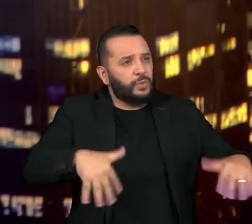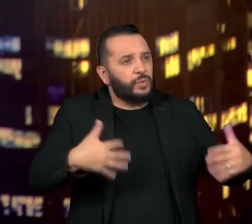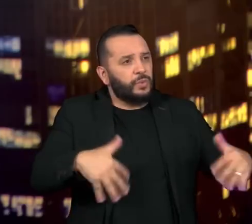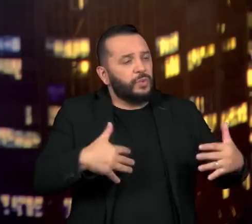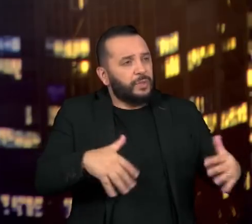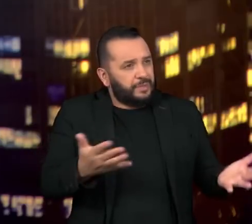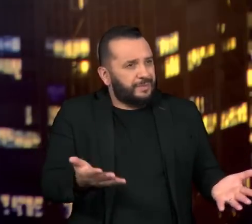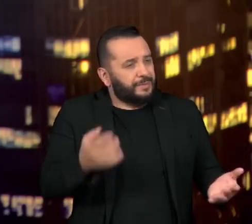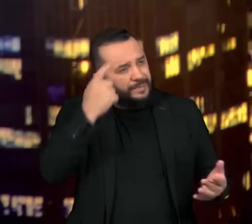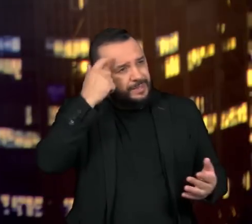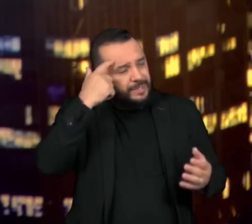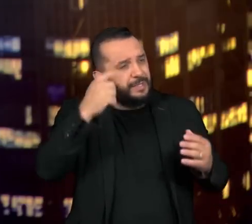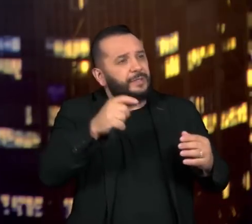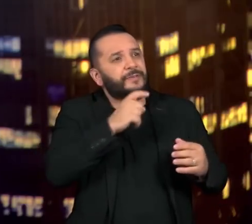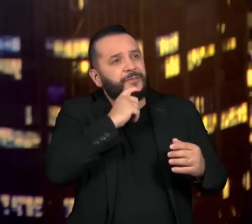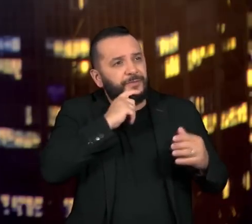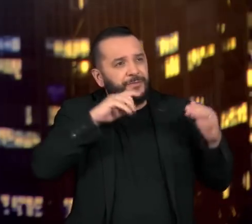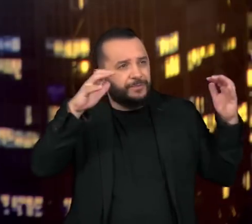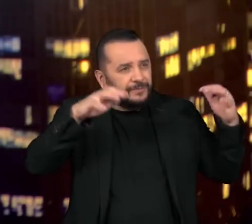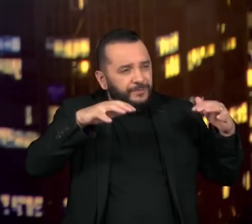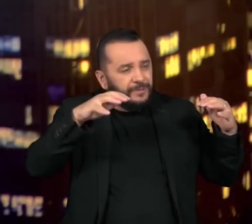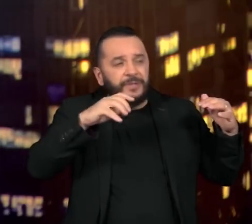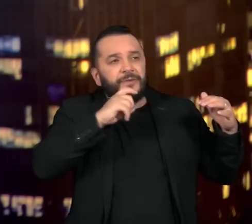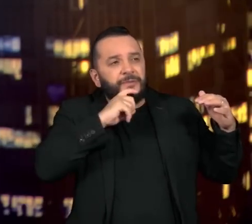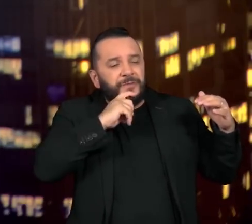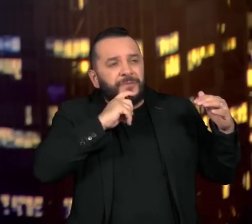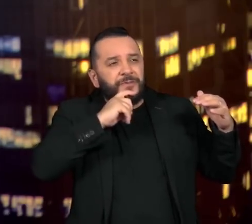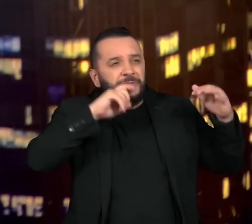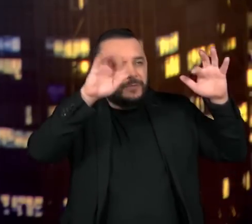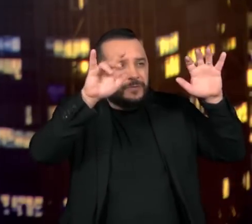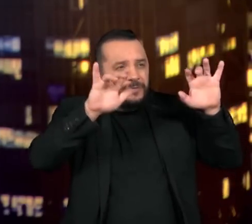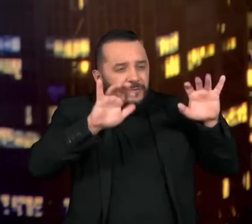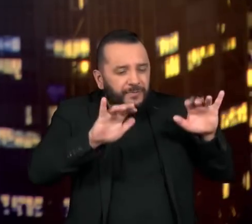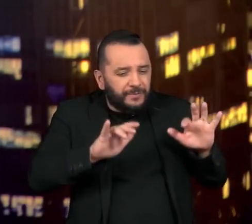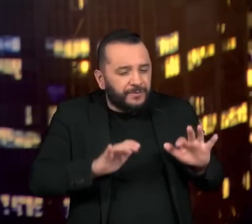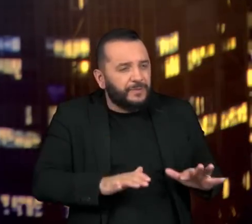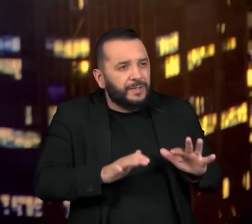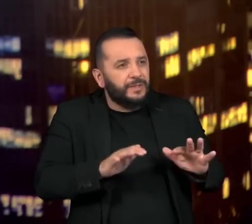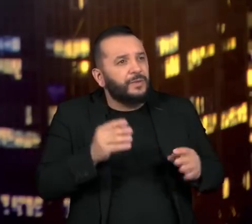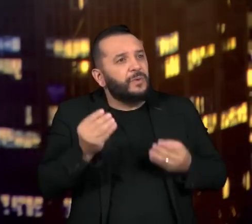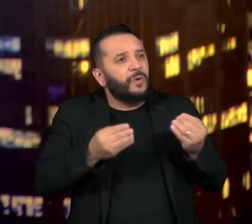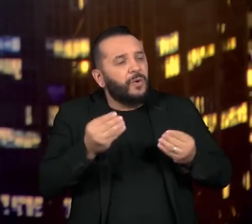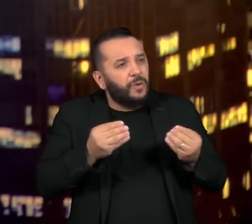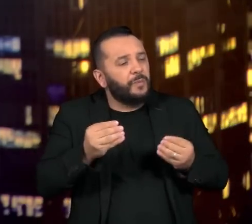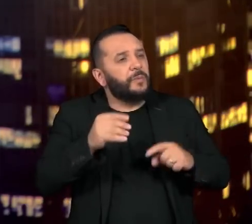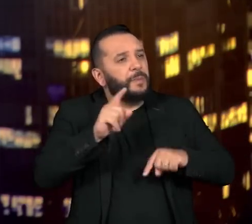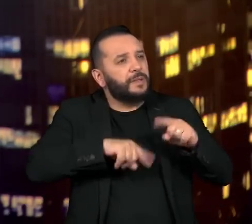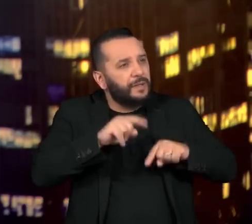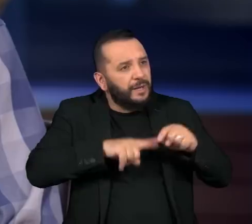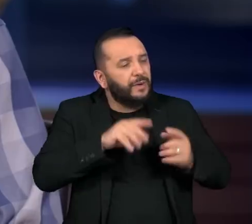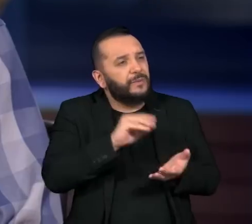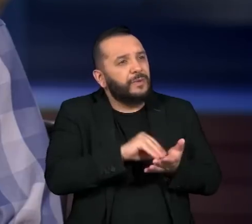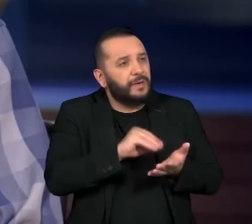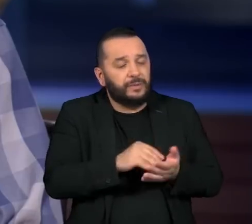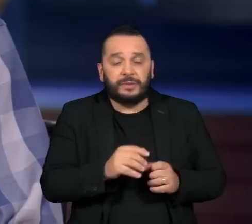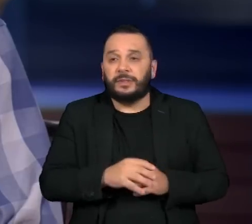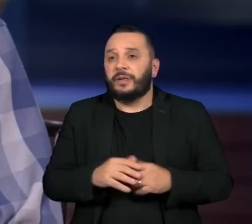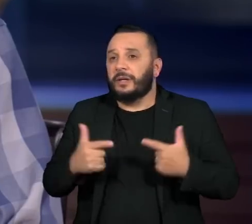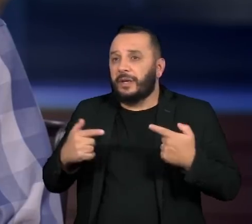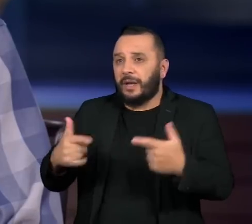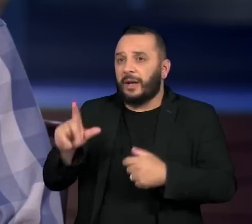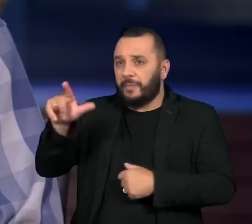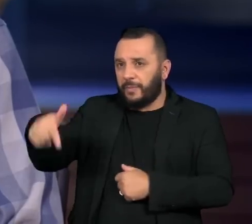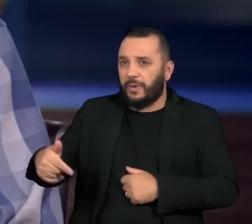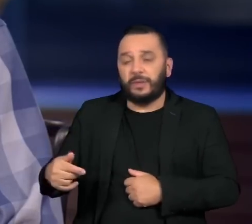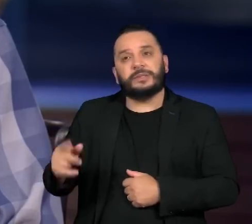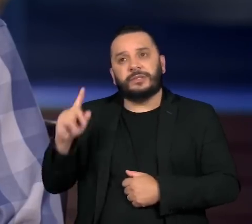na chegada do inverno, a crise de abastecimento, só faltam suprimentos também, não é, professor? O pós-guerra da Ucrânia vai